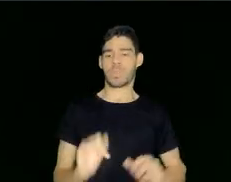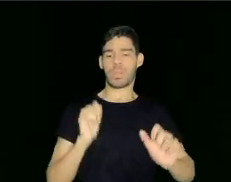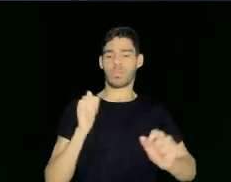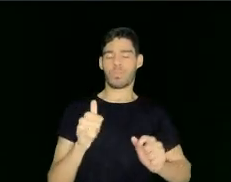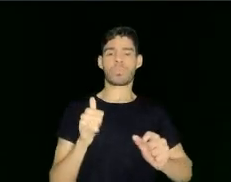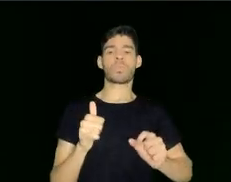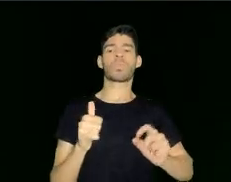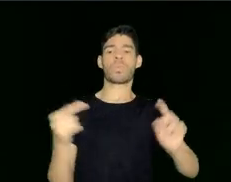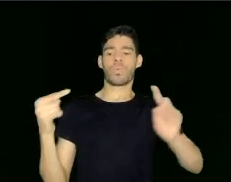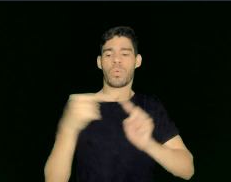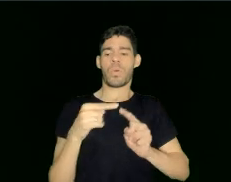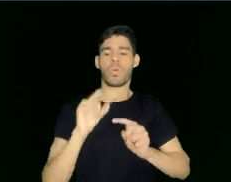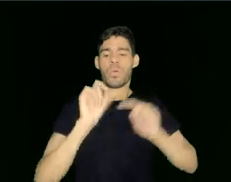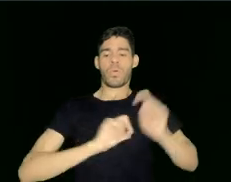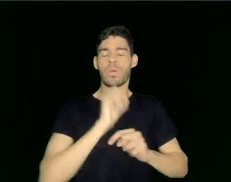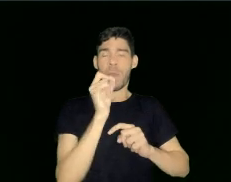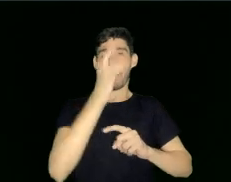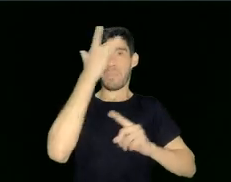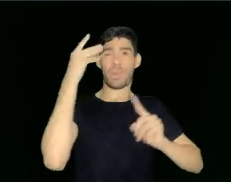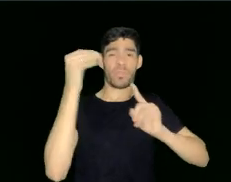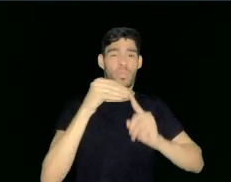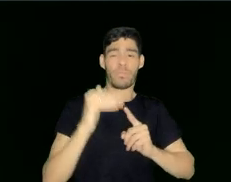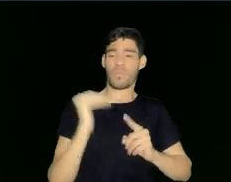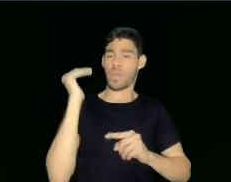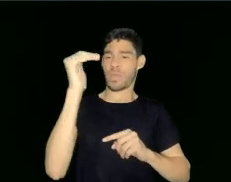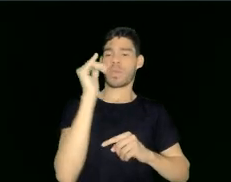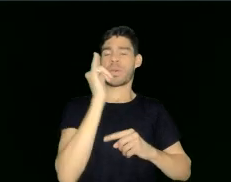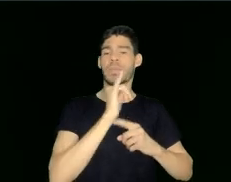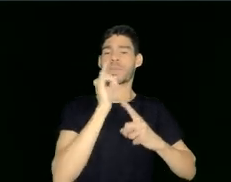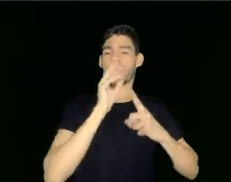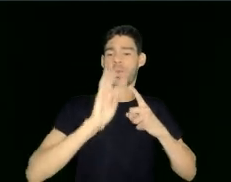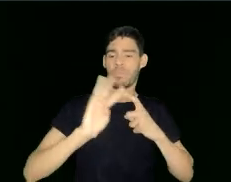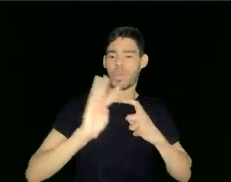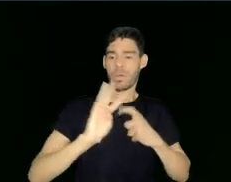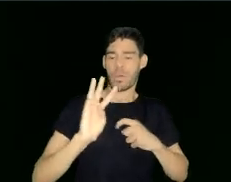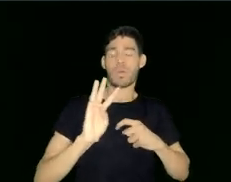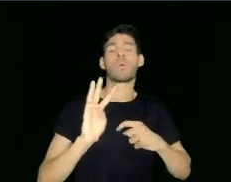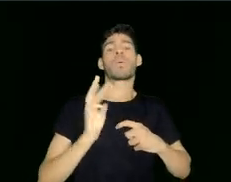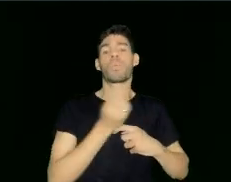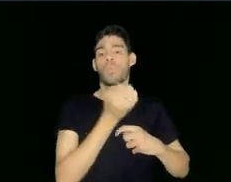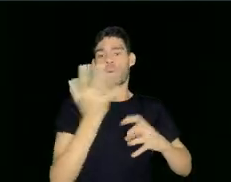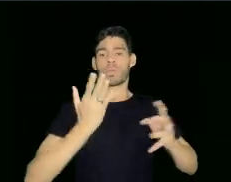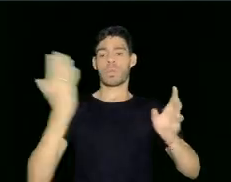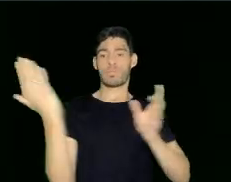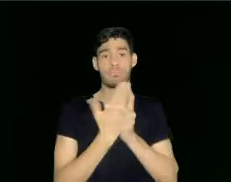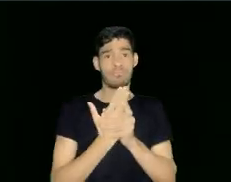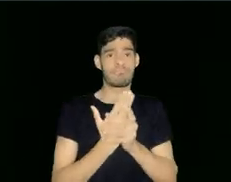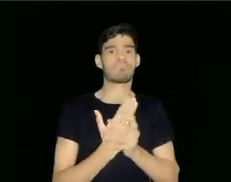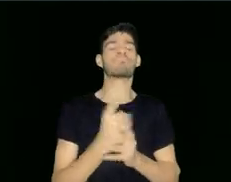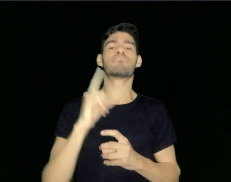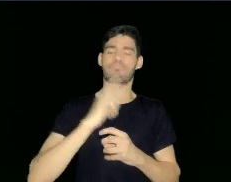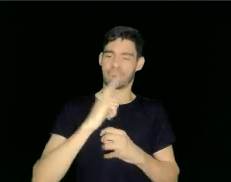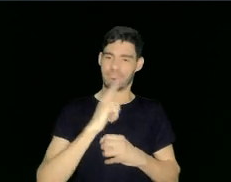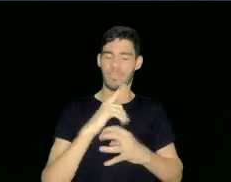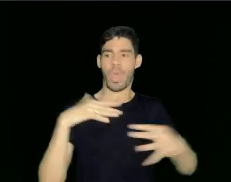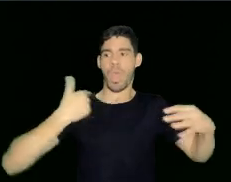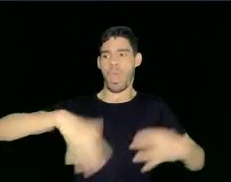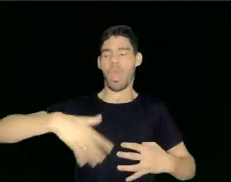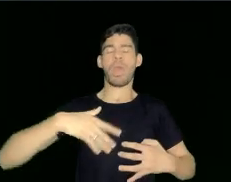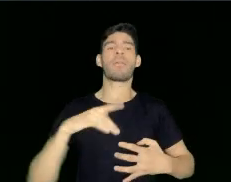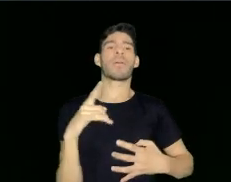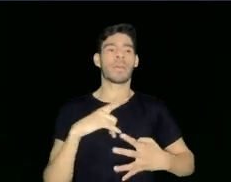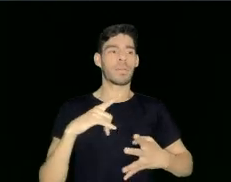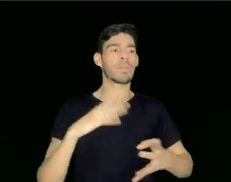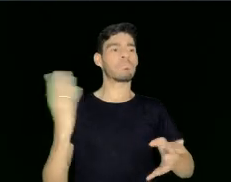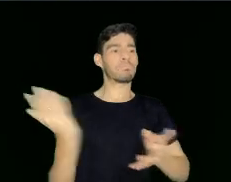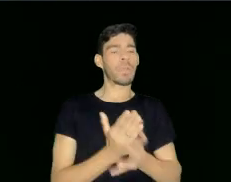vida, à saúde, ao meio ambiente sadio, especialmente em relação aos hipervulneráveis como os indígenas. Daí a grande quantidade de ações